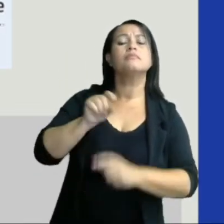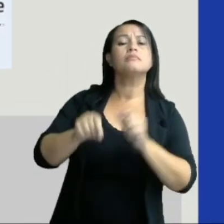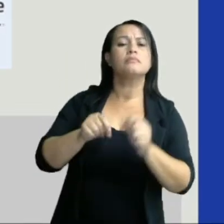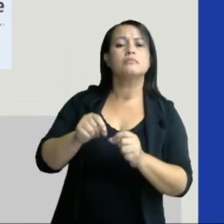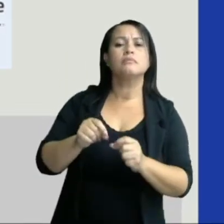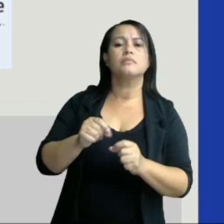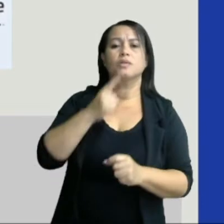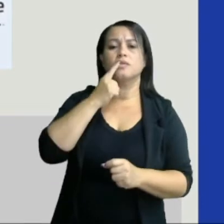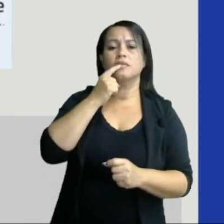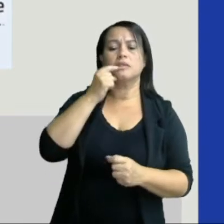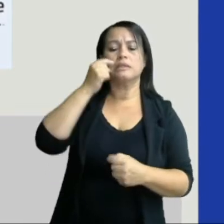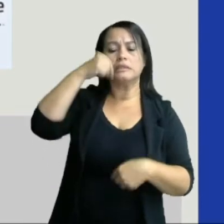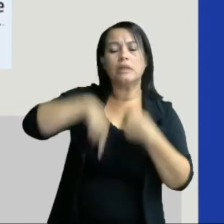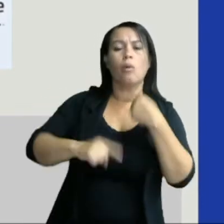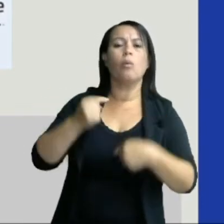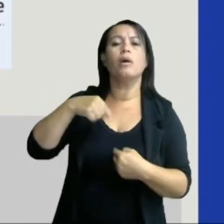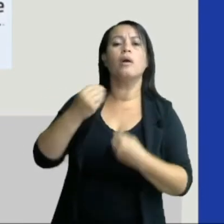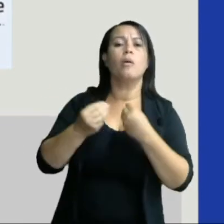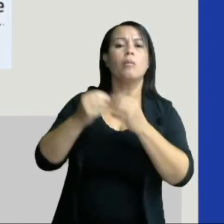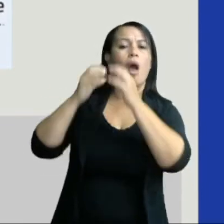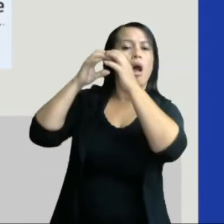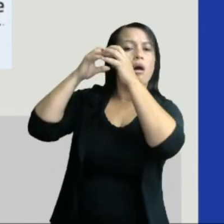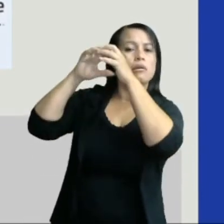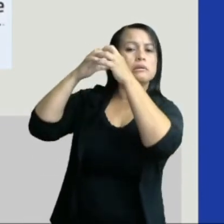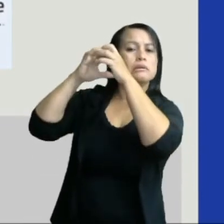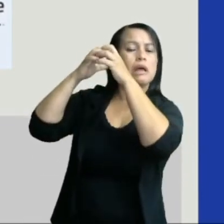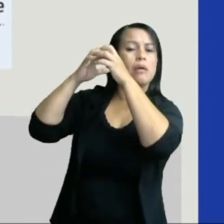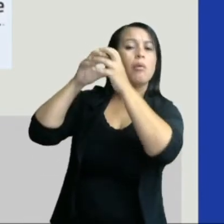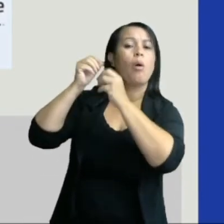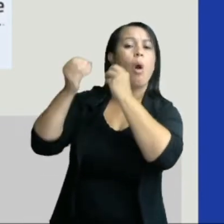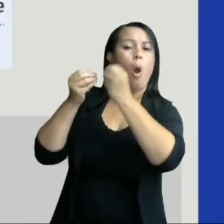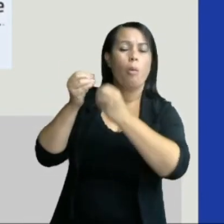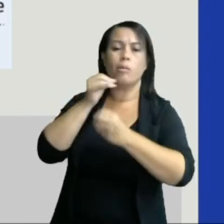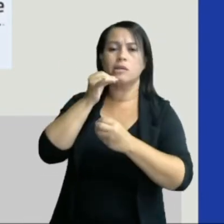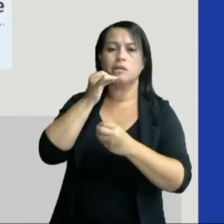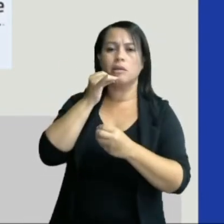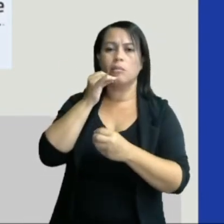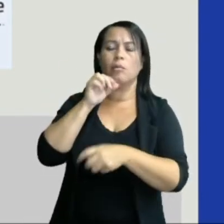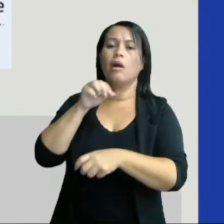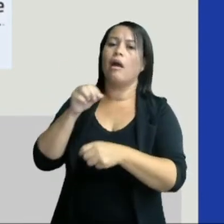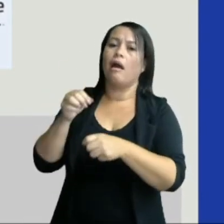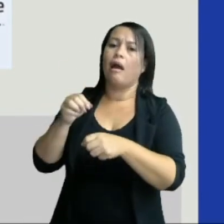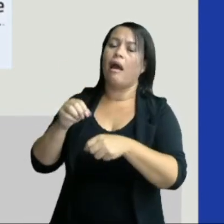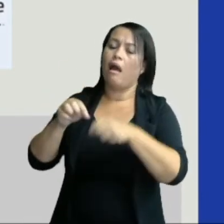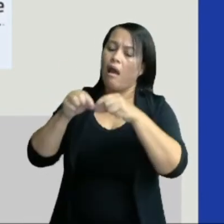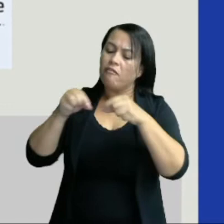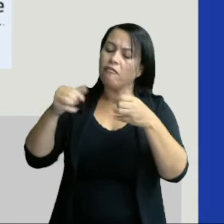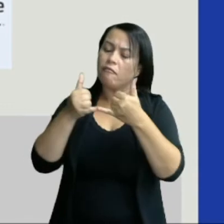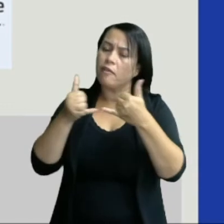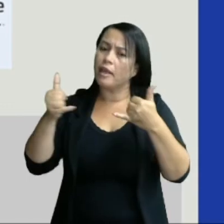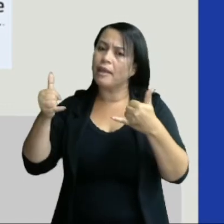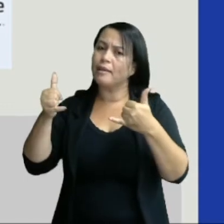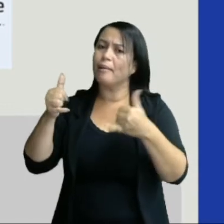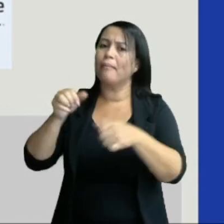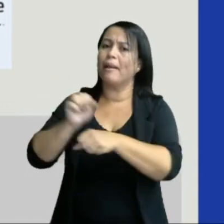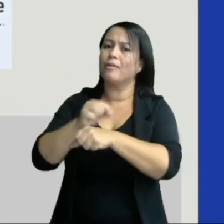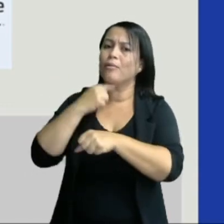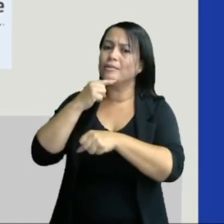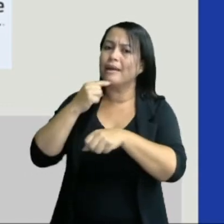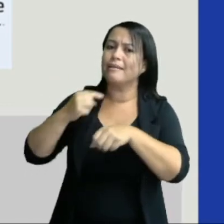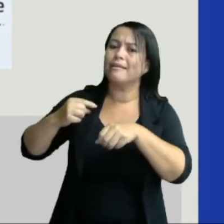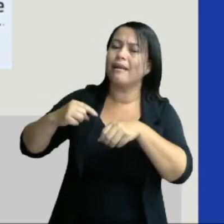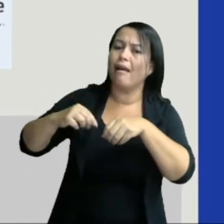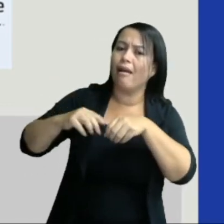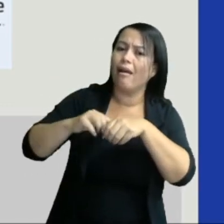fluxo sanguíneo em certas áreas do cérebro devido a uma obstrução em uma artéria. Então ela pode causar essa falta de